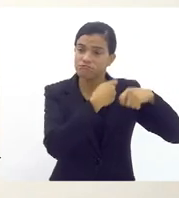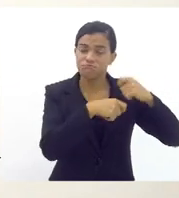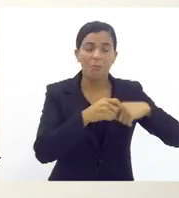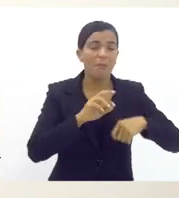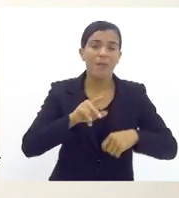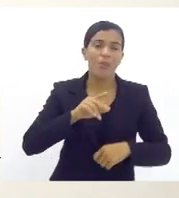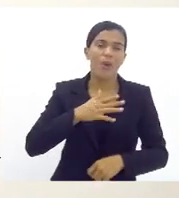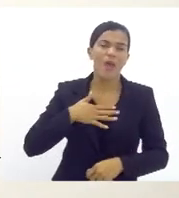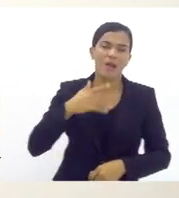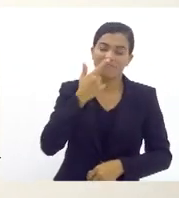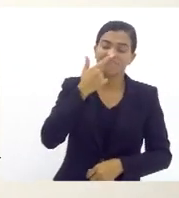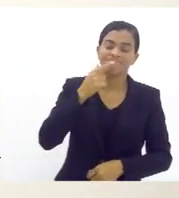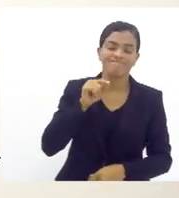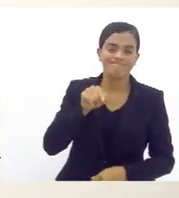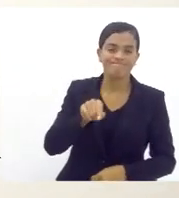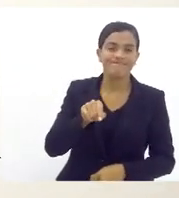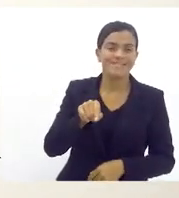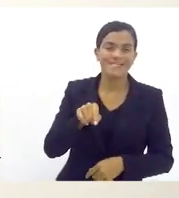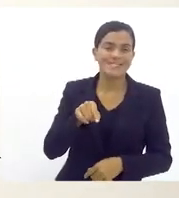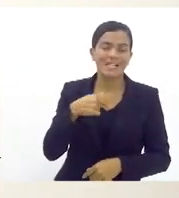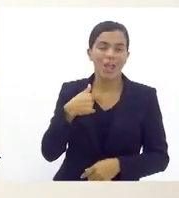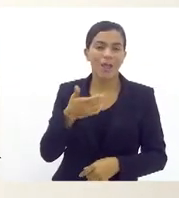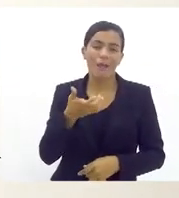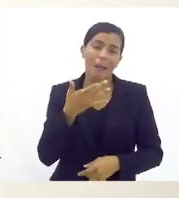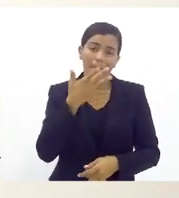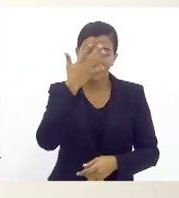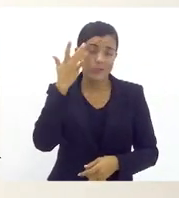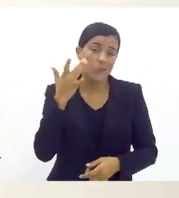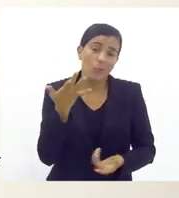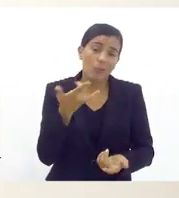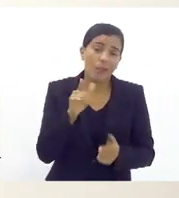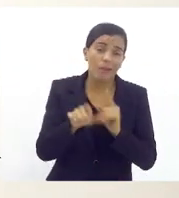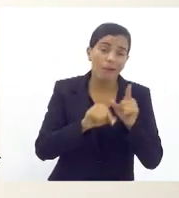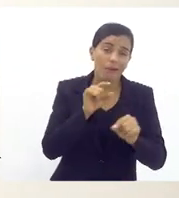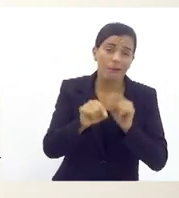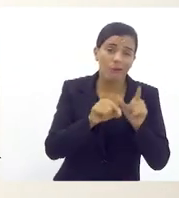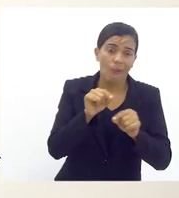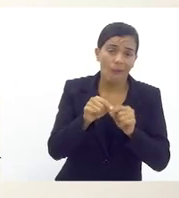para a minha vida. Era mais uma profissão que as pessoas jogam a gente,